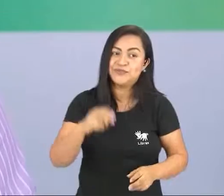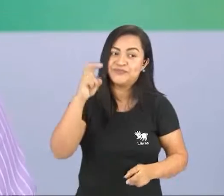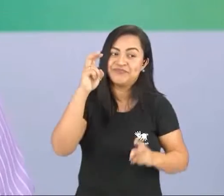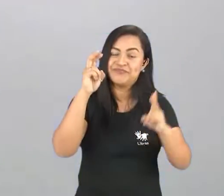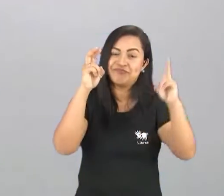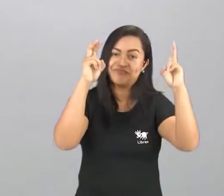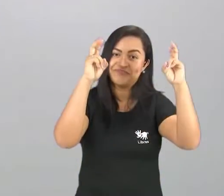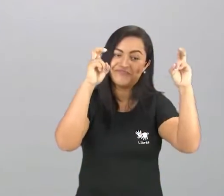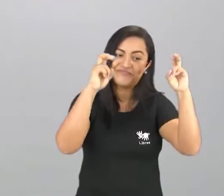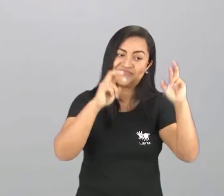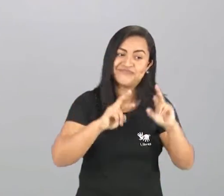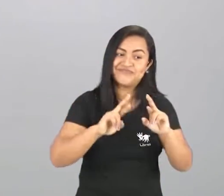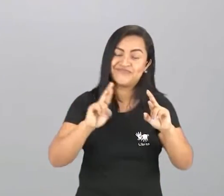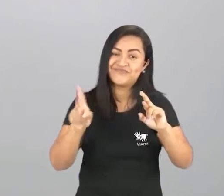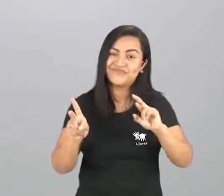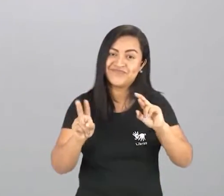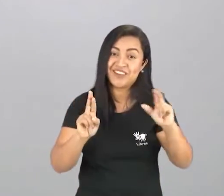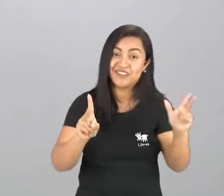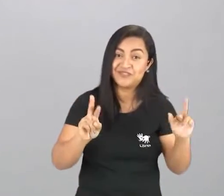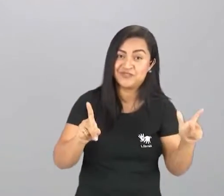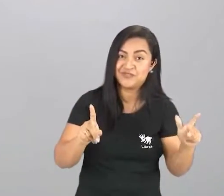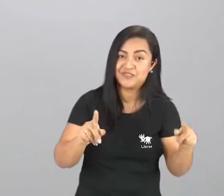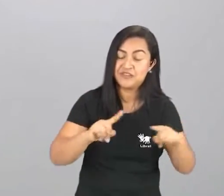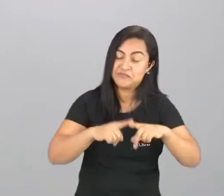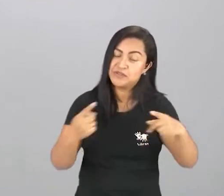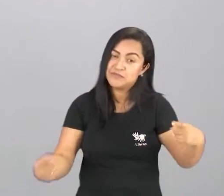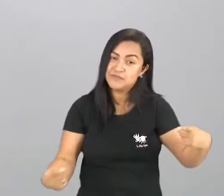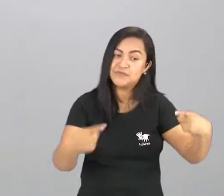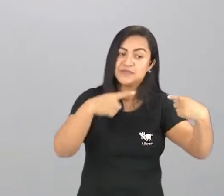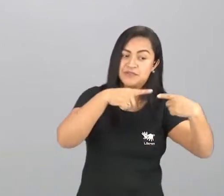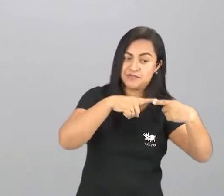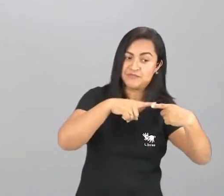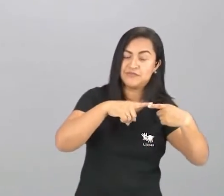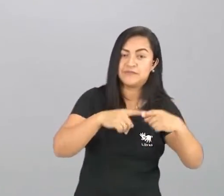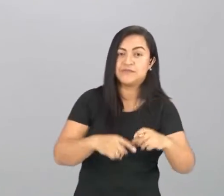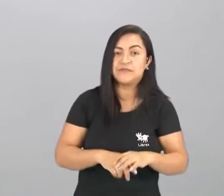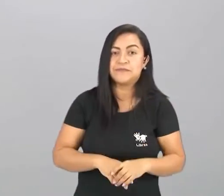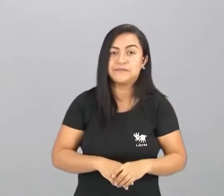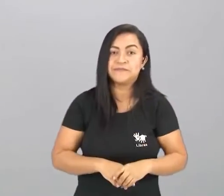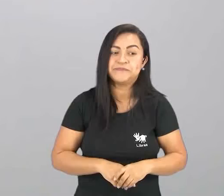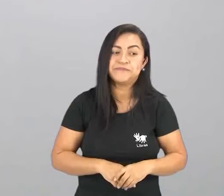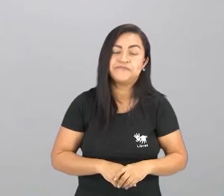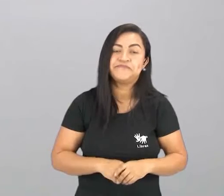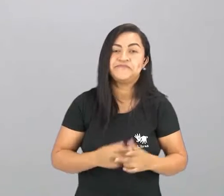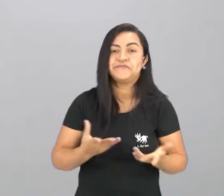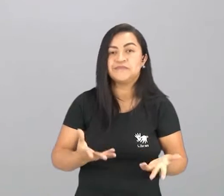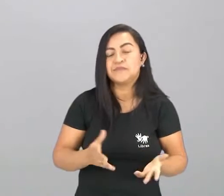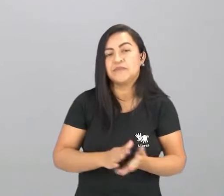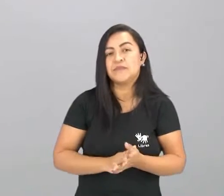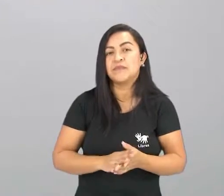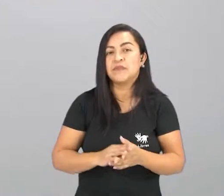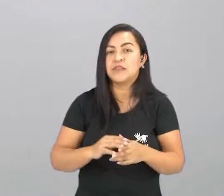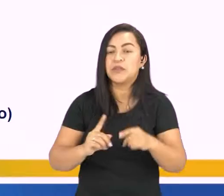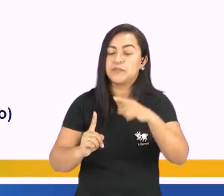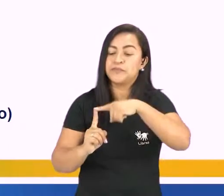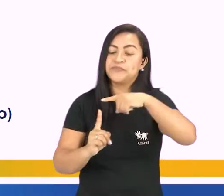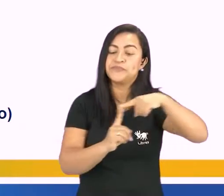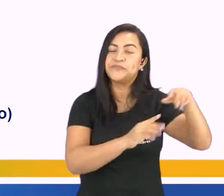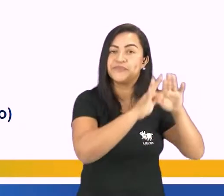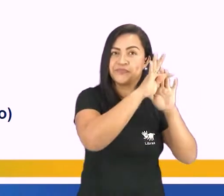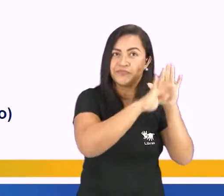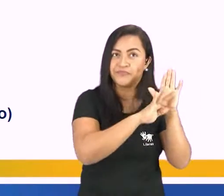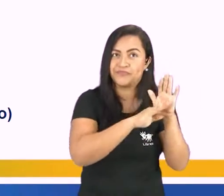mas que em determinado ponto eles podem se encontrar. Bom, tipologia textual. Diz o seguinte no